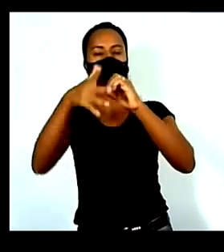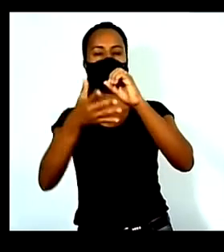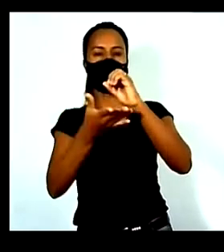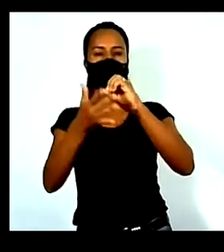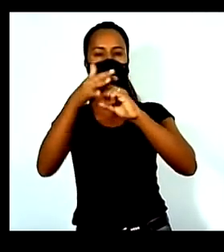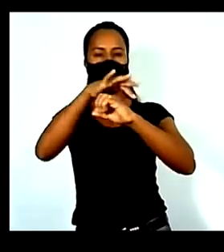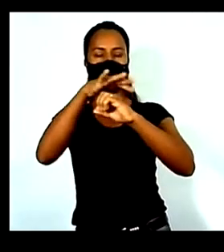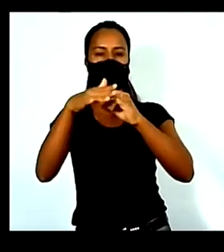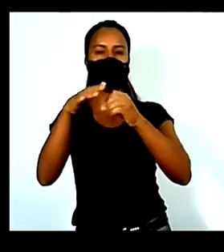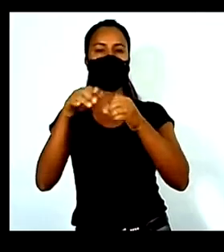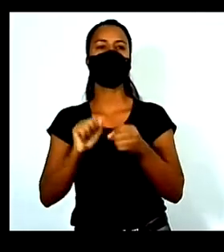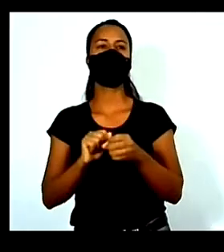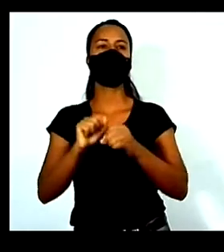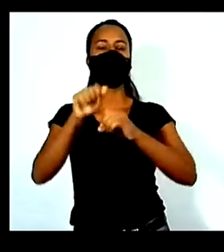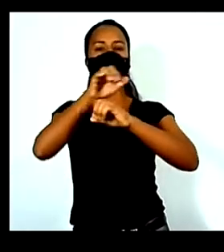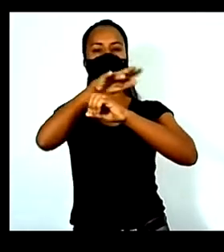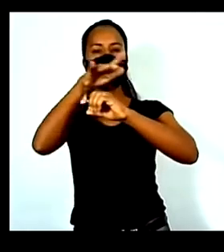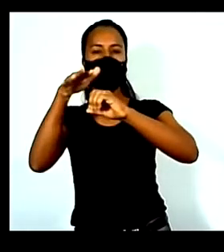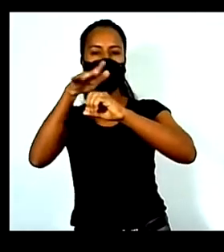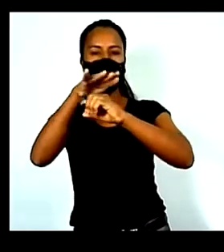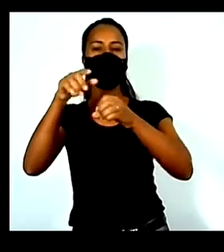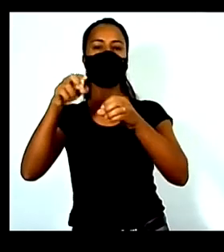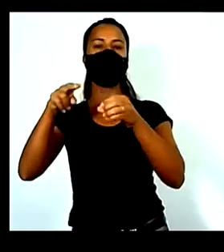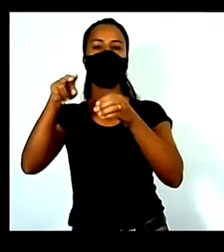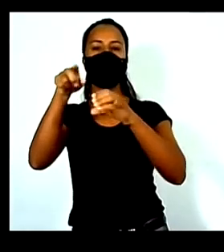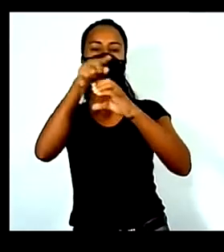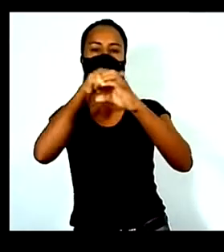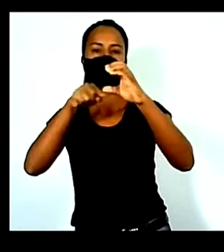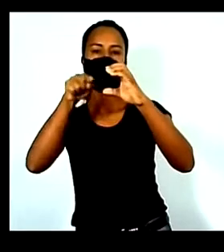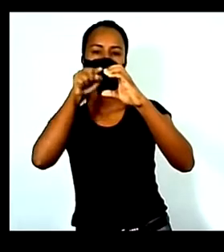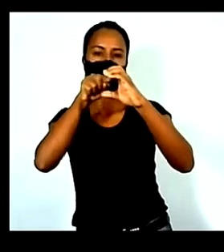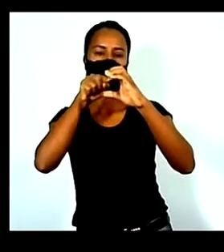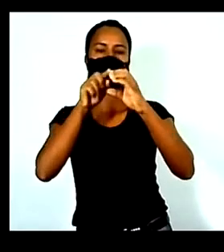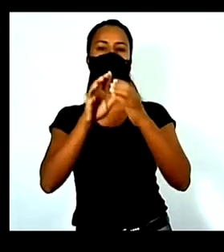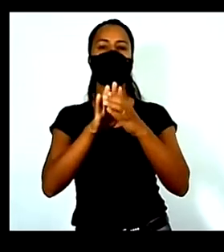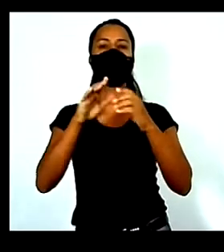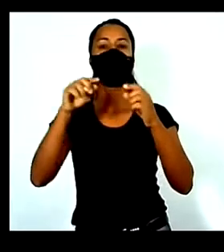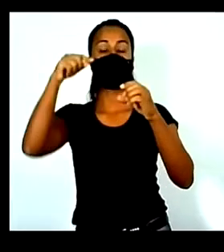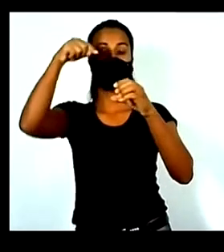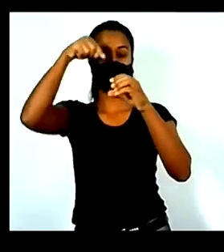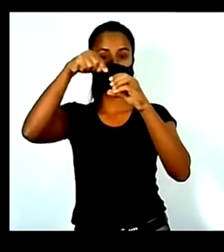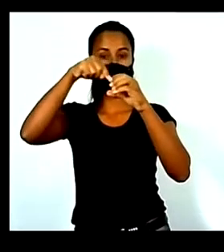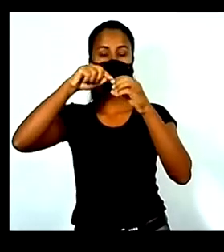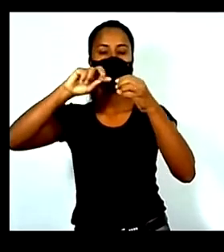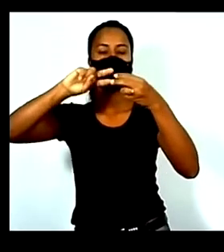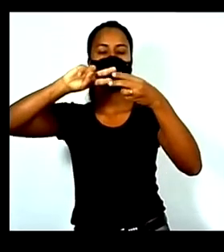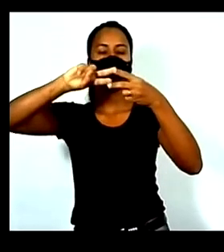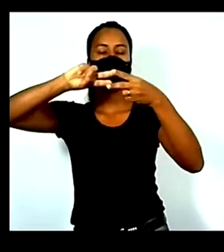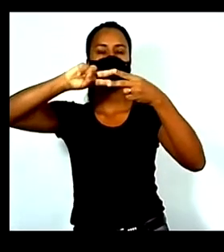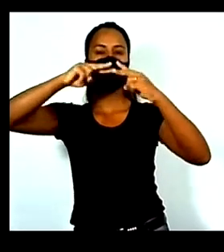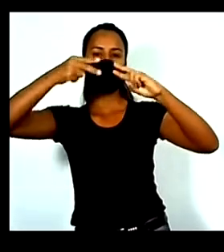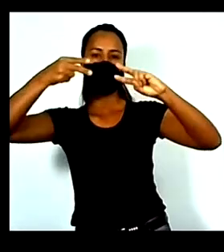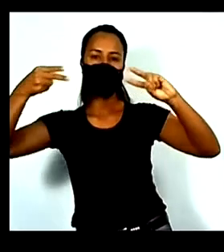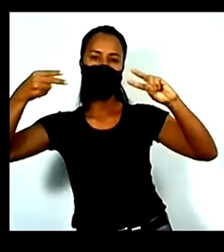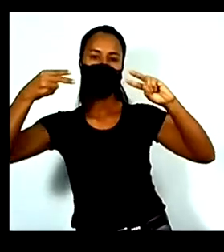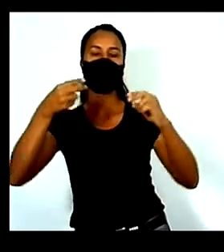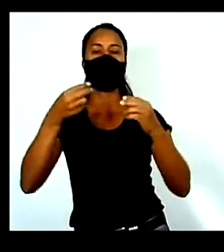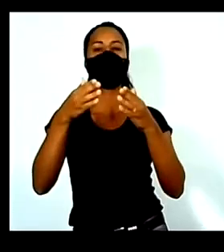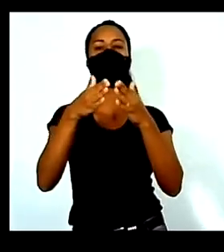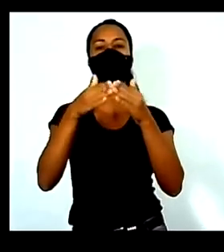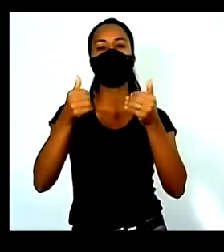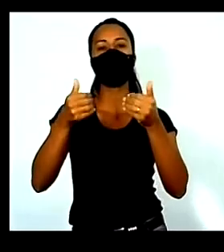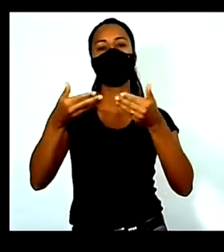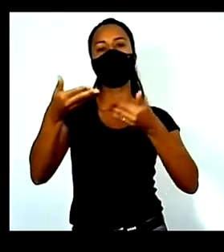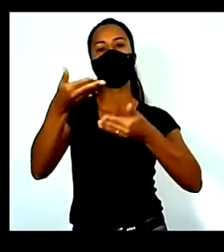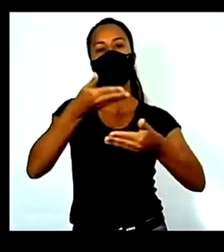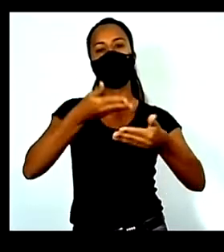modo geral. Dentro do núcleo, o DNA. Segunda questão, ele pedia para vocês relacionarem as palavrinhas que